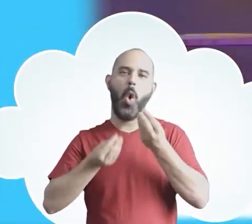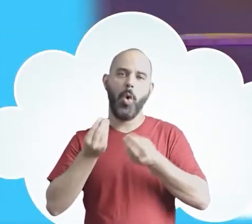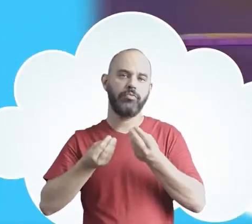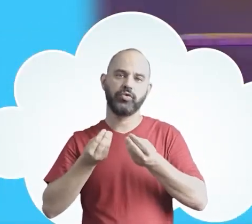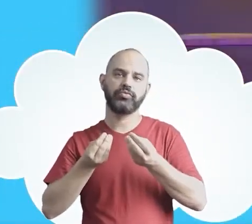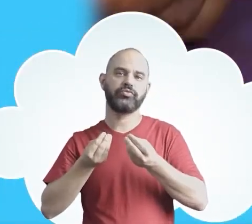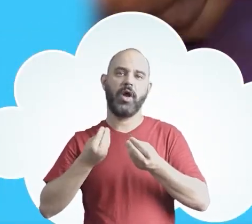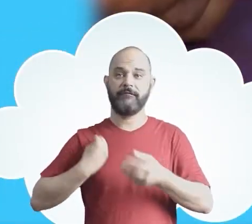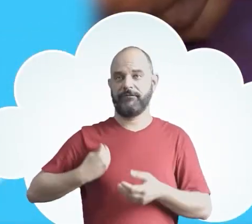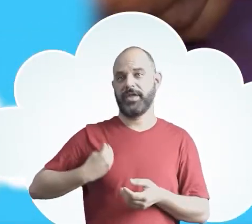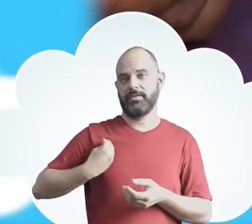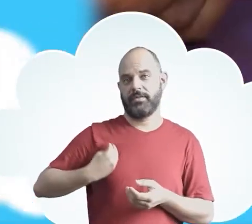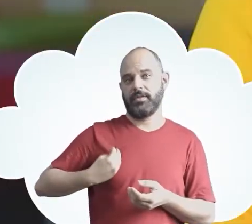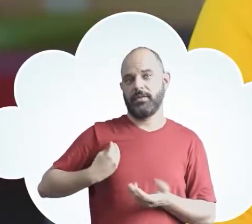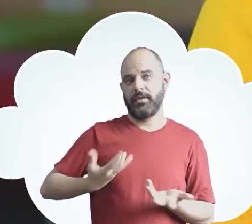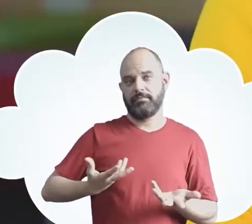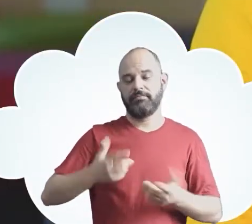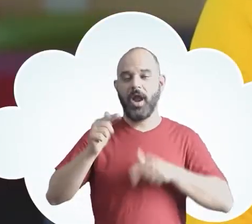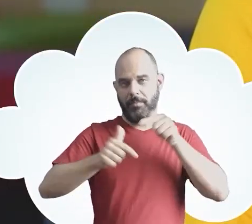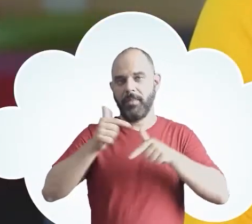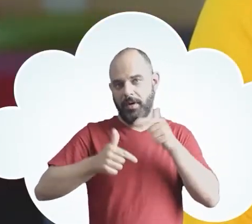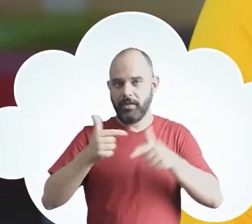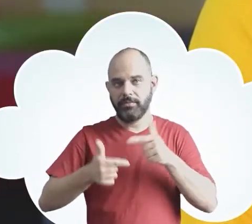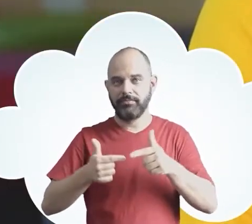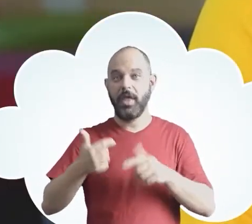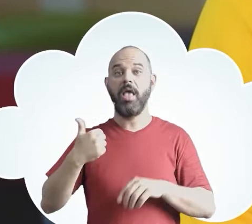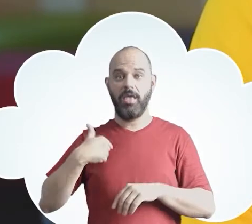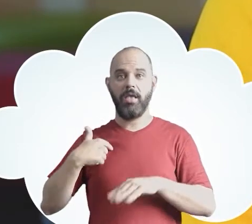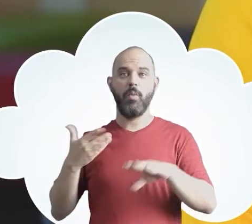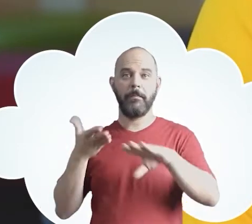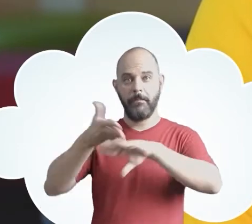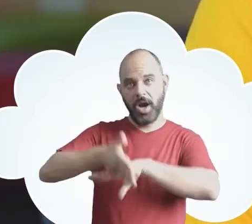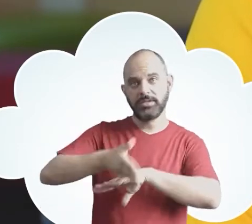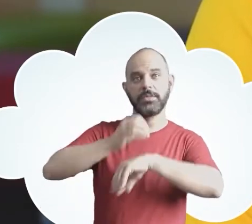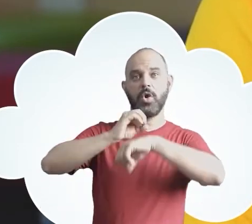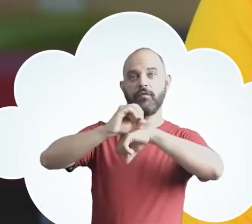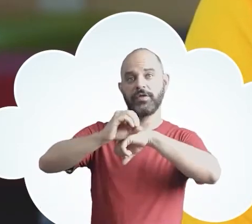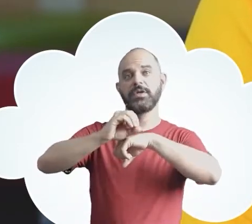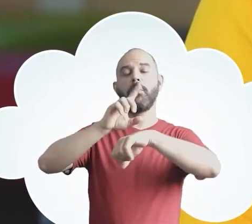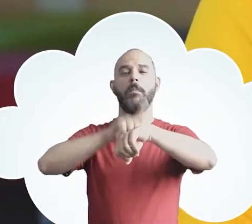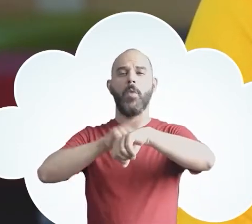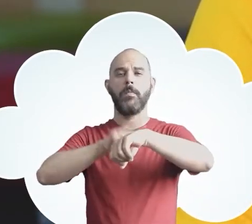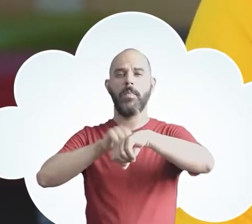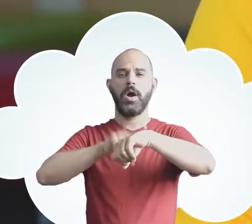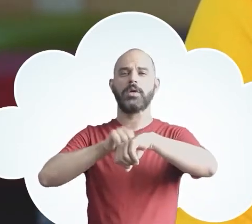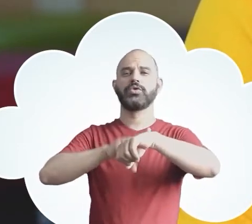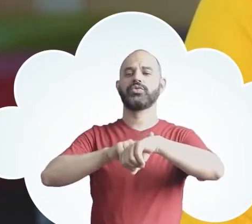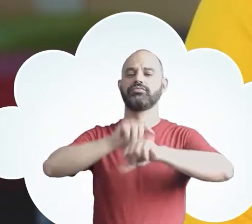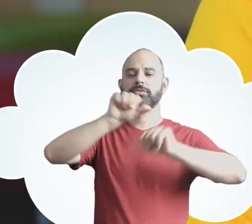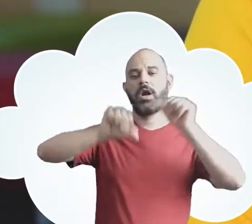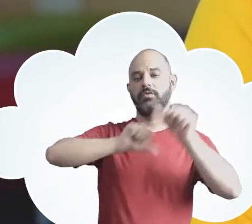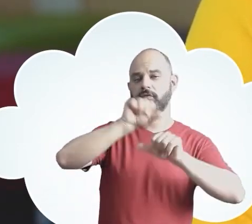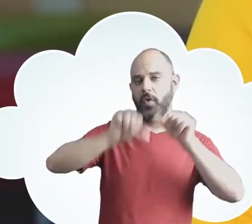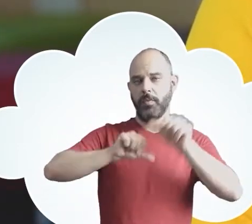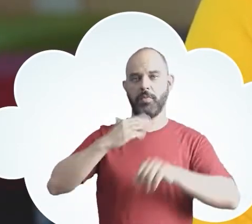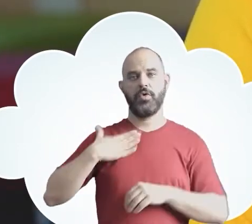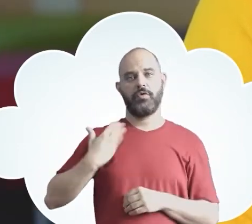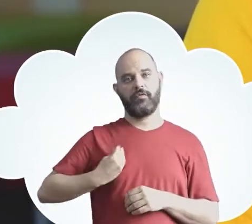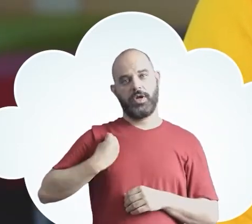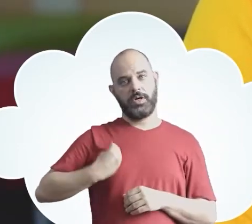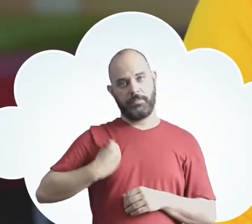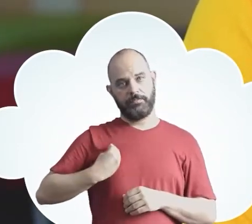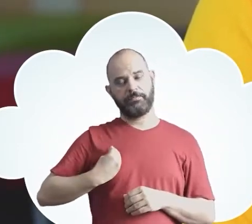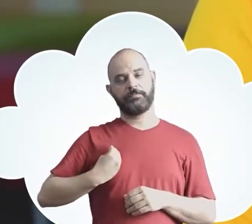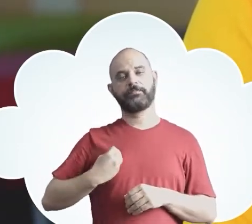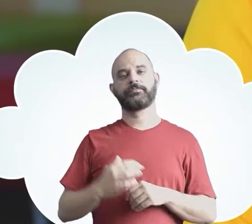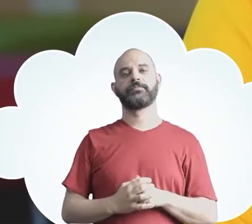para a ocupação de cada um. Participar dessa oficina, para mim, esse momento foi assim muito transformador.